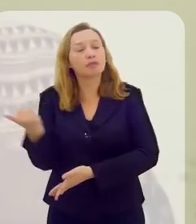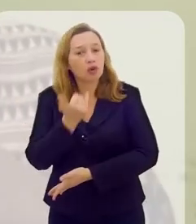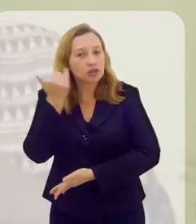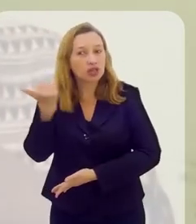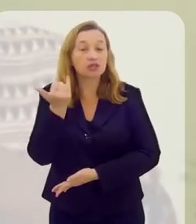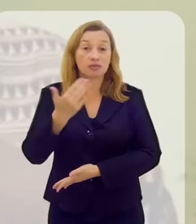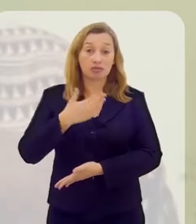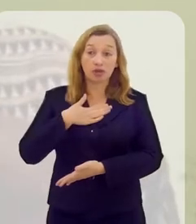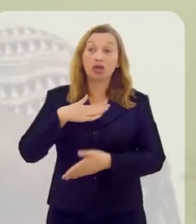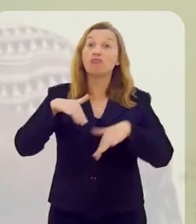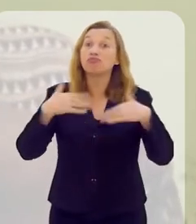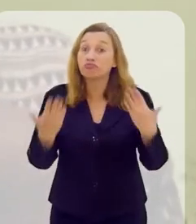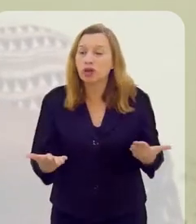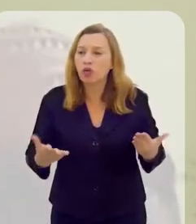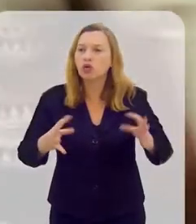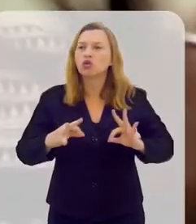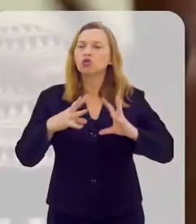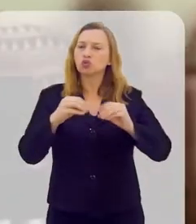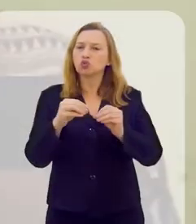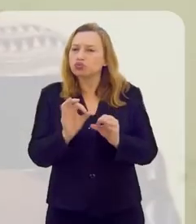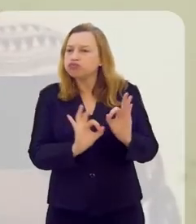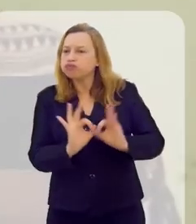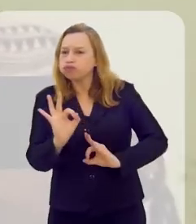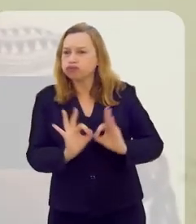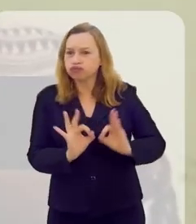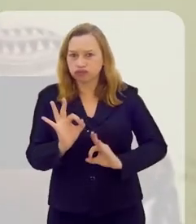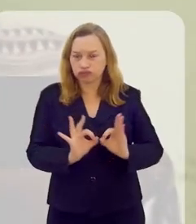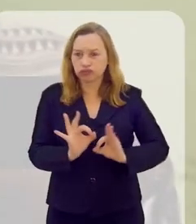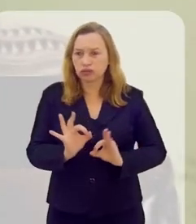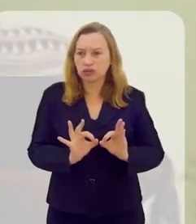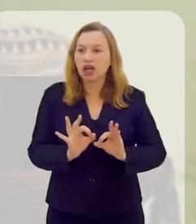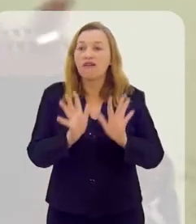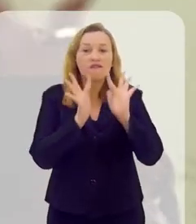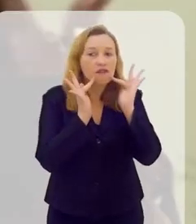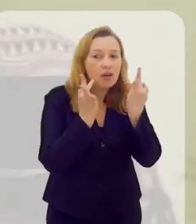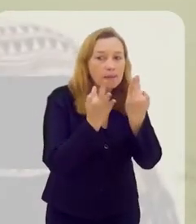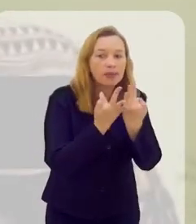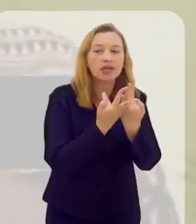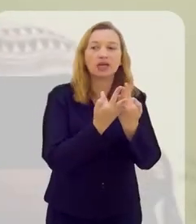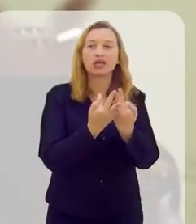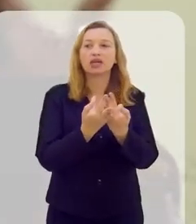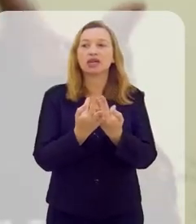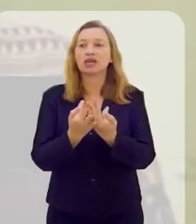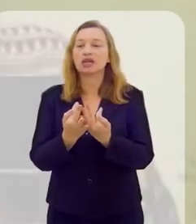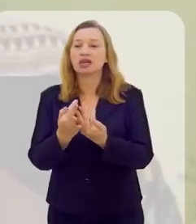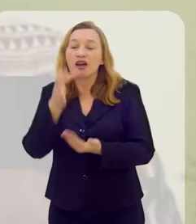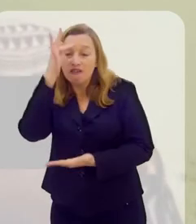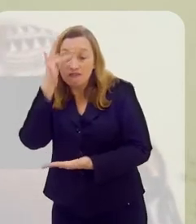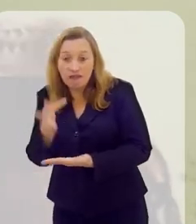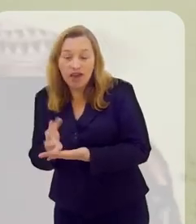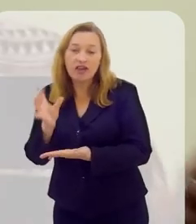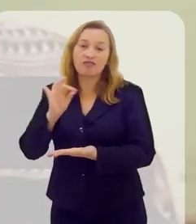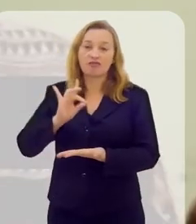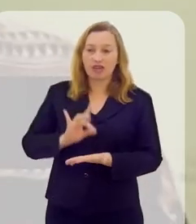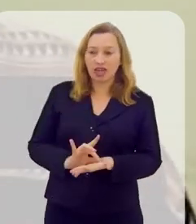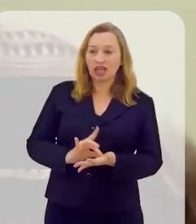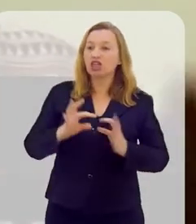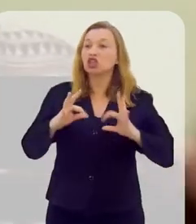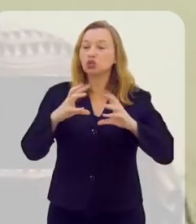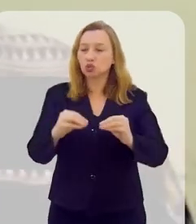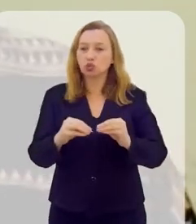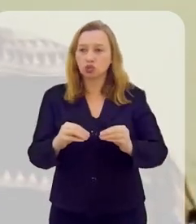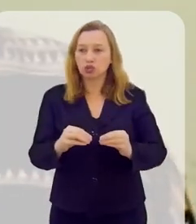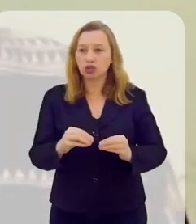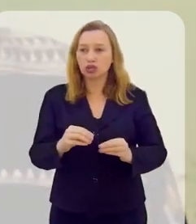que é muito importante. Então, tudo alinhado, né, família, fé e verdade